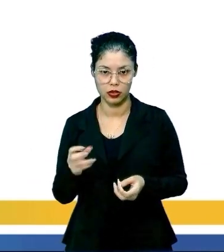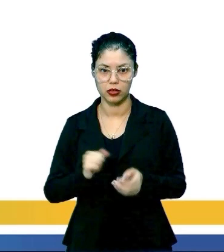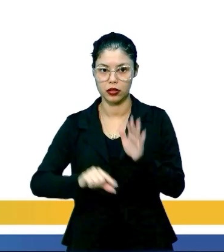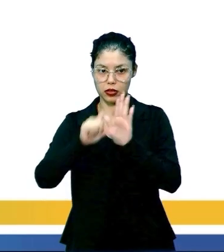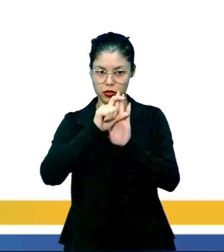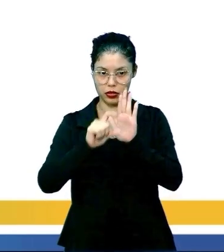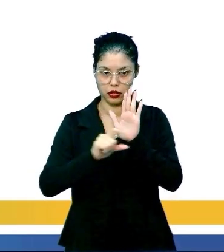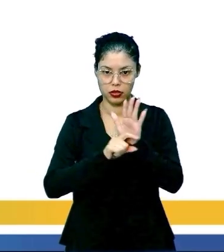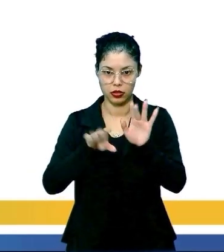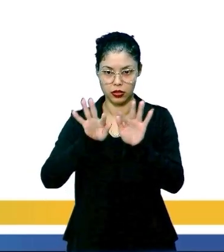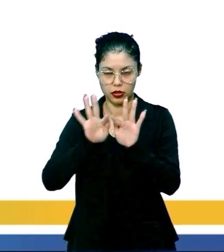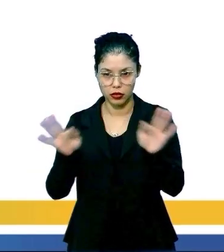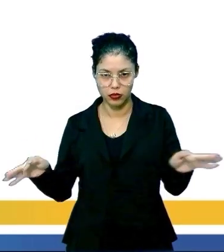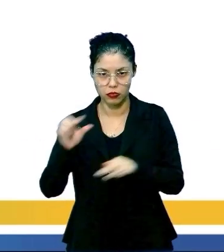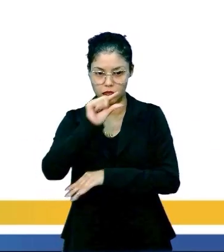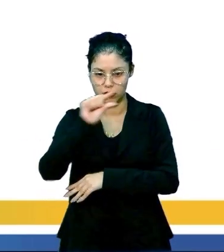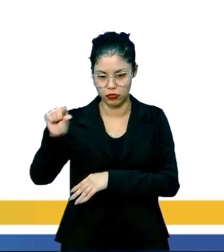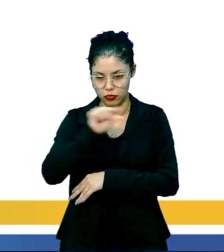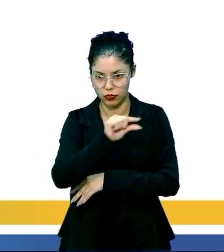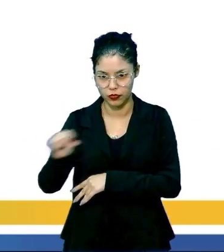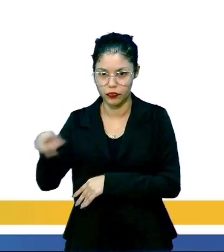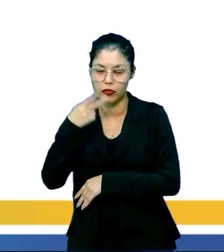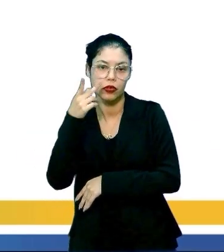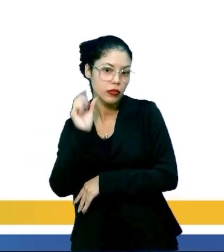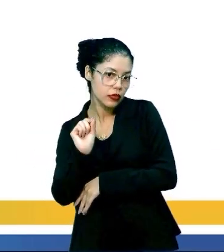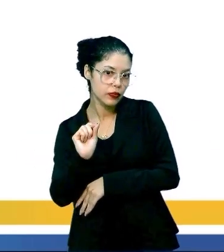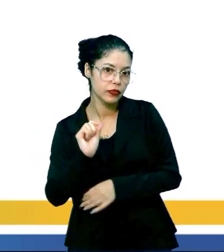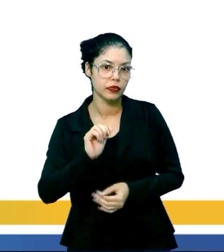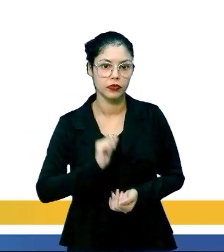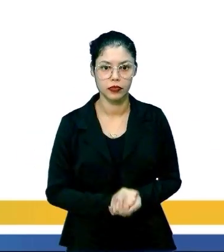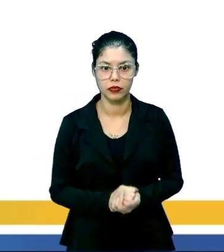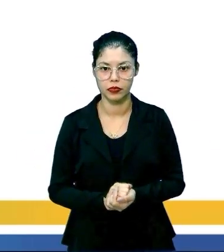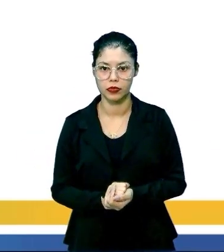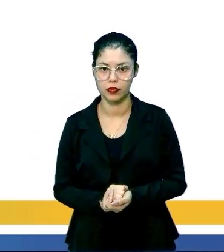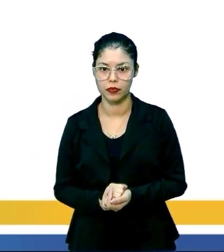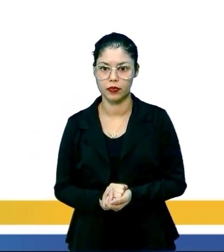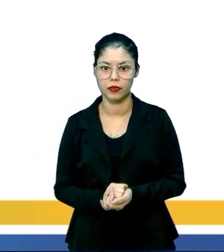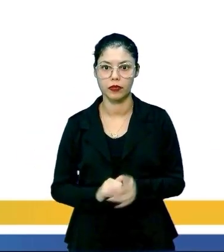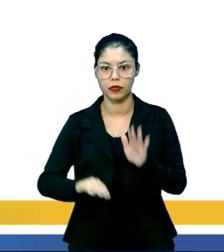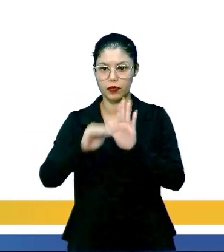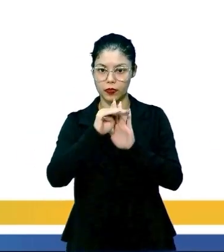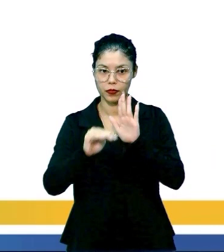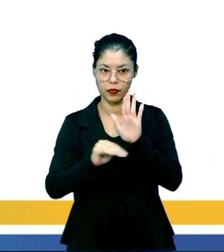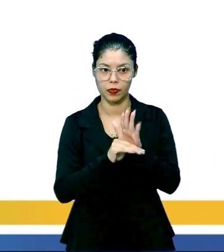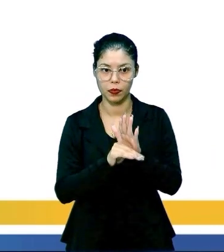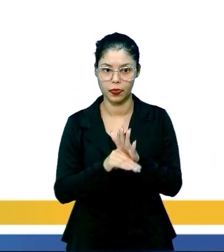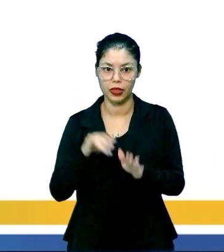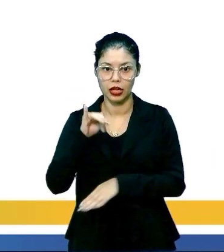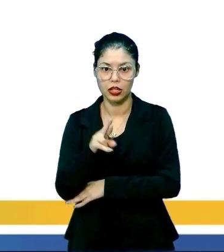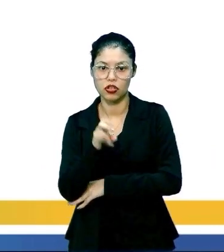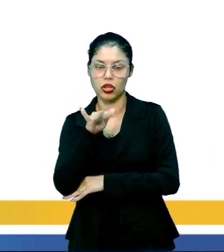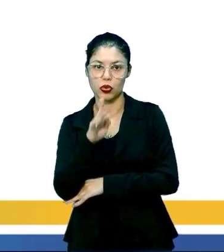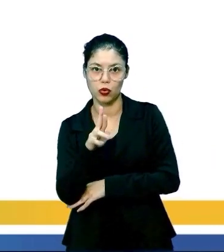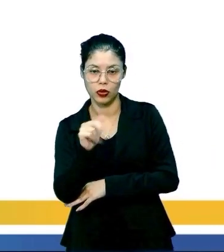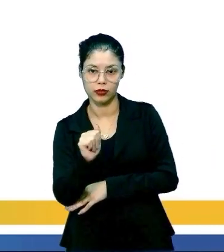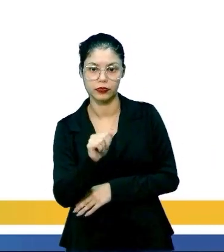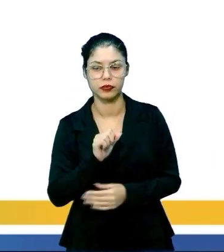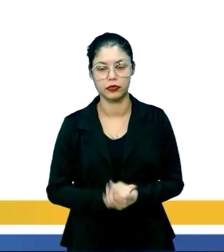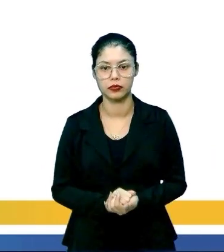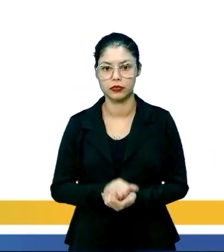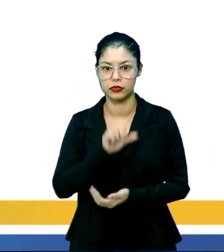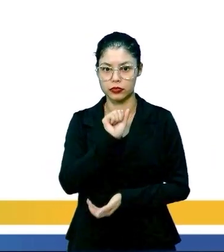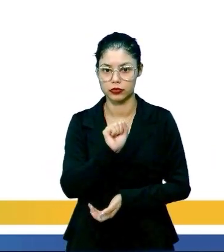nessas duas últimas linhas. Ele diz bem, olha, classificada como injetora